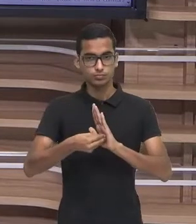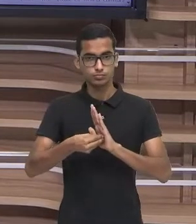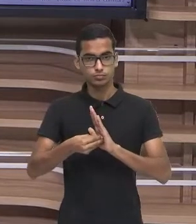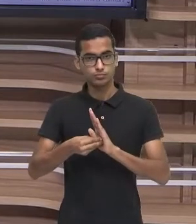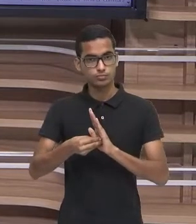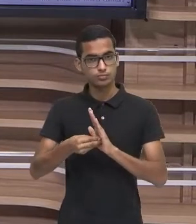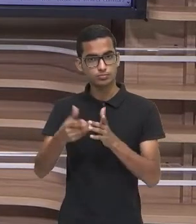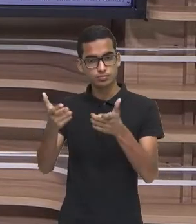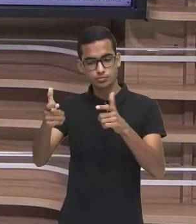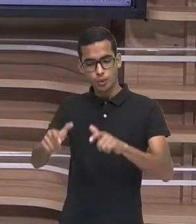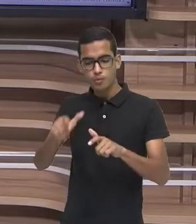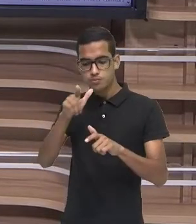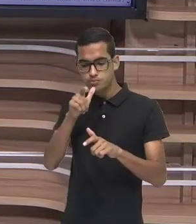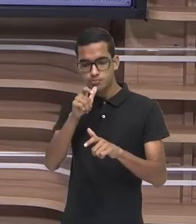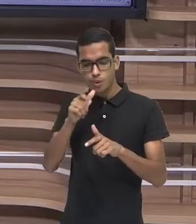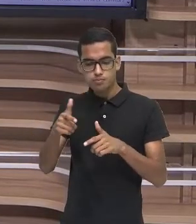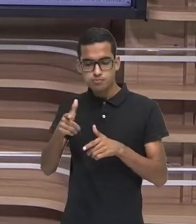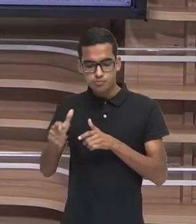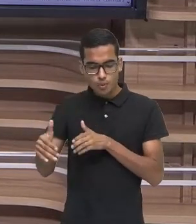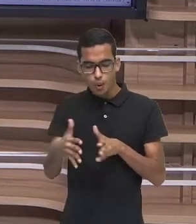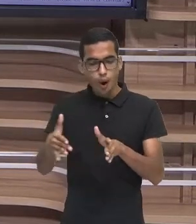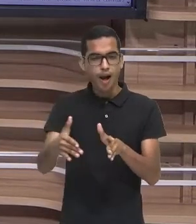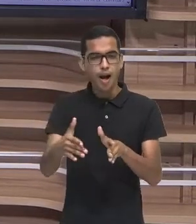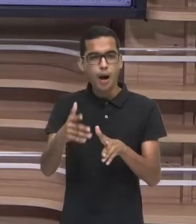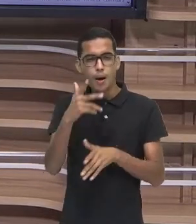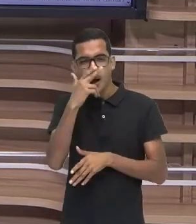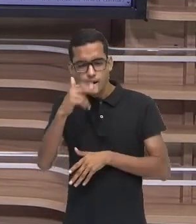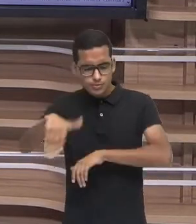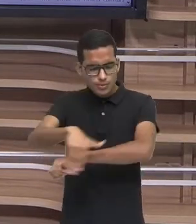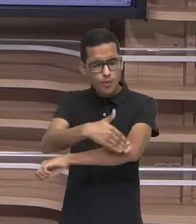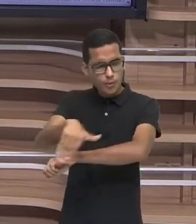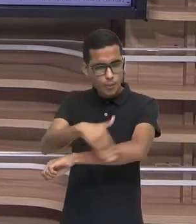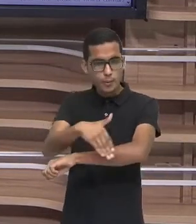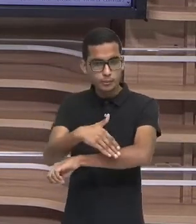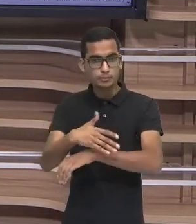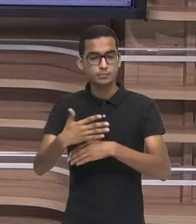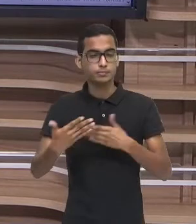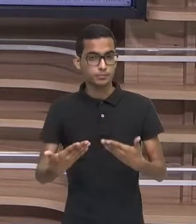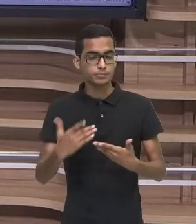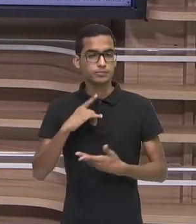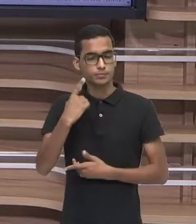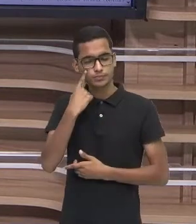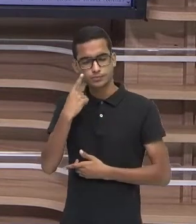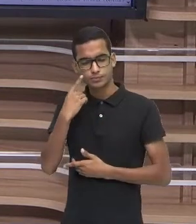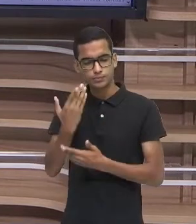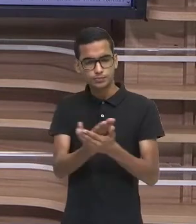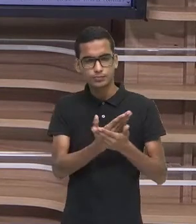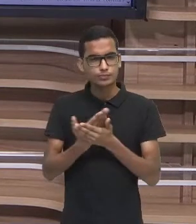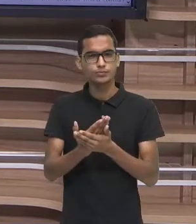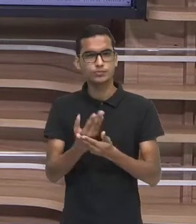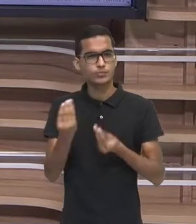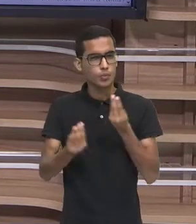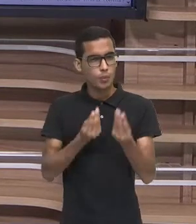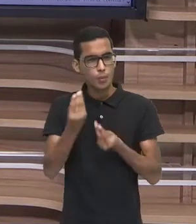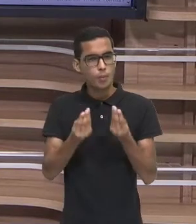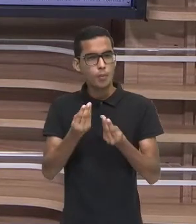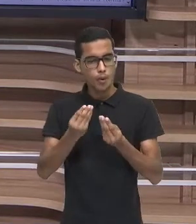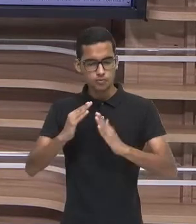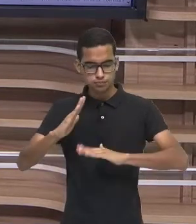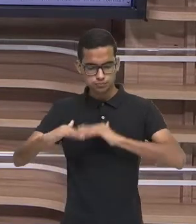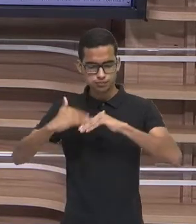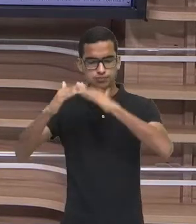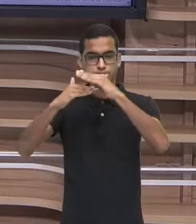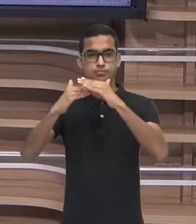os rios vão ser as nossas principais rodovias. Então, vamos verificar como é que vai ocorrer este